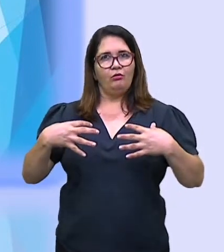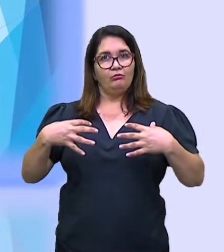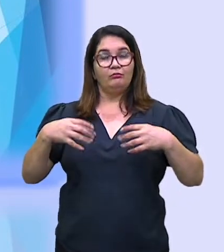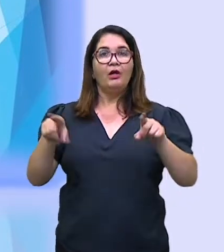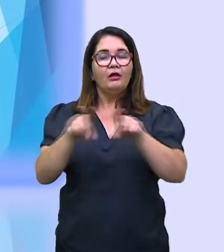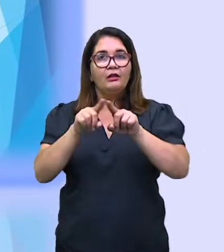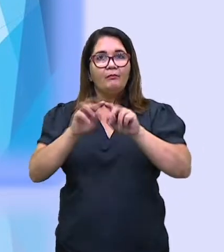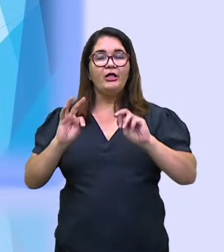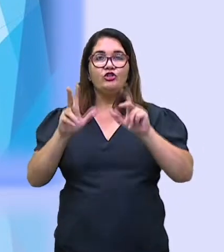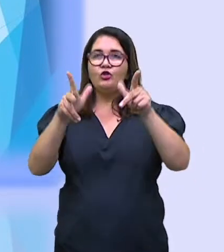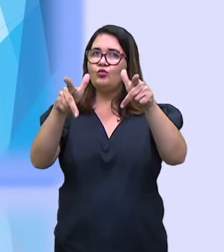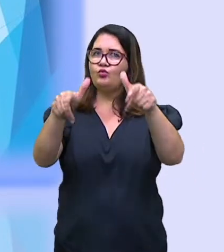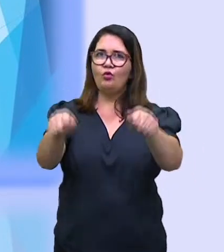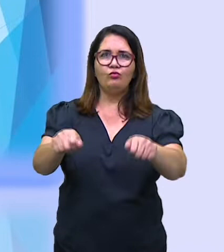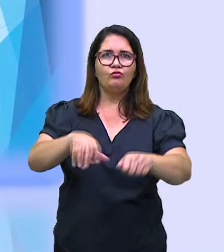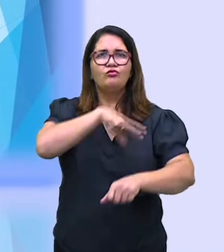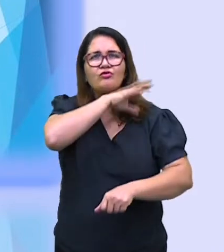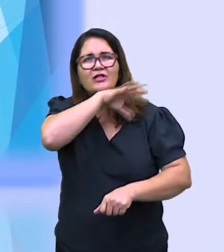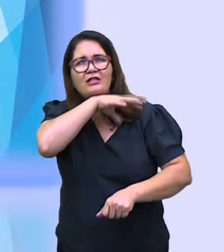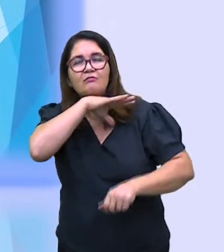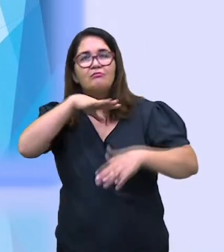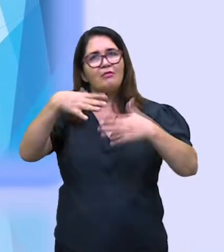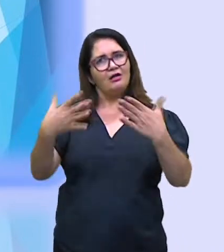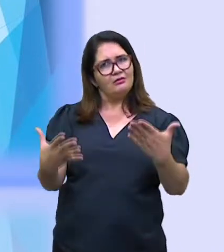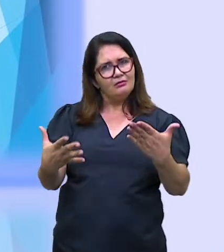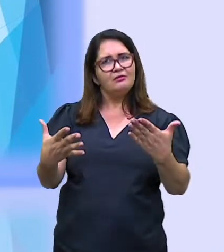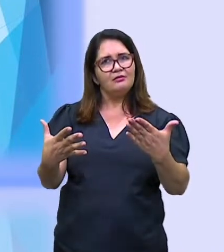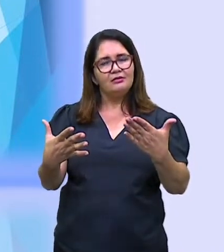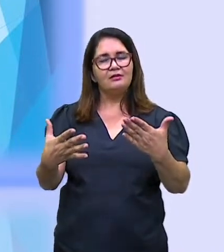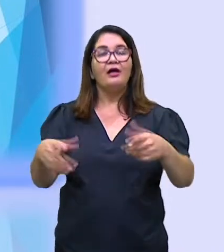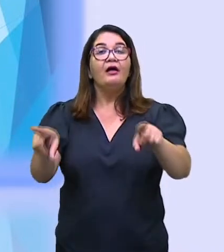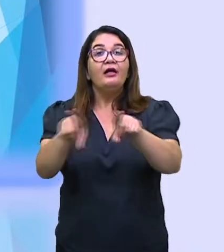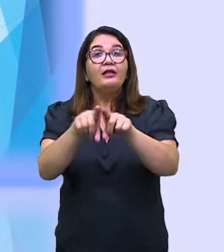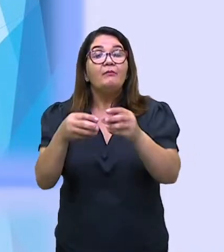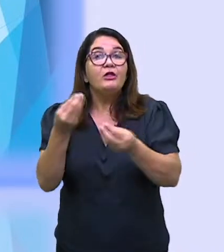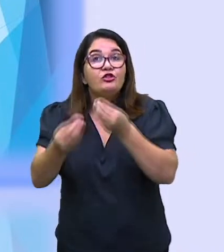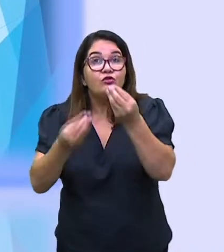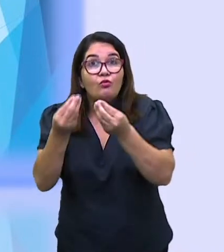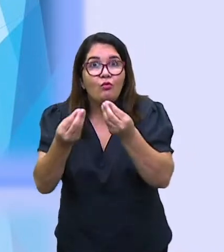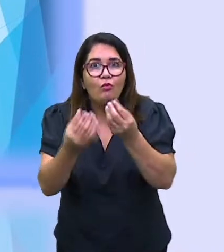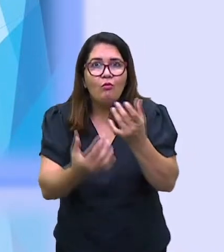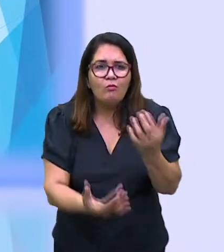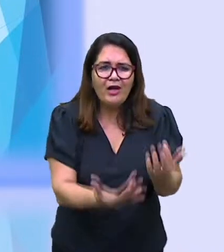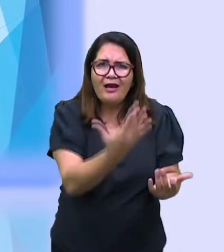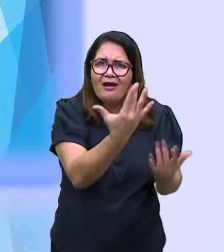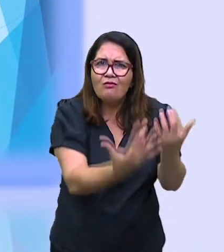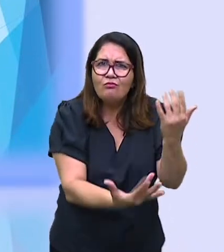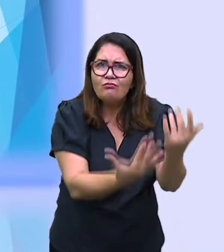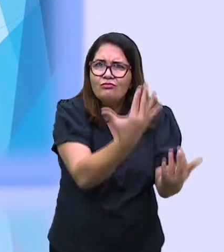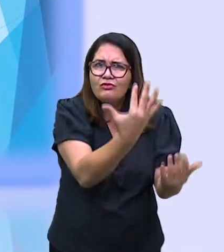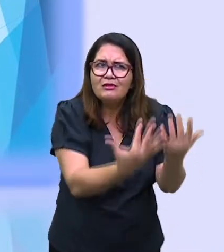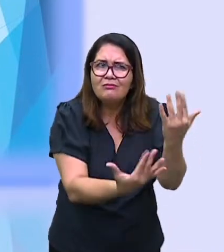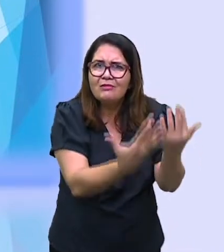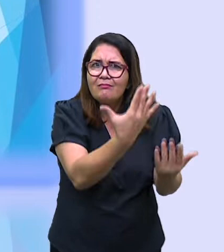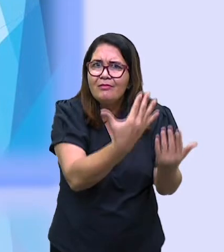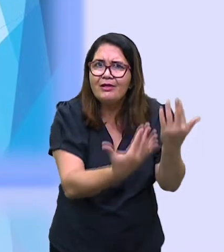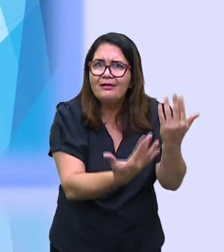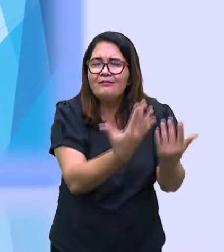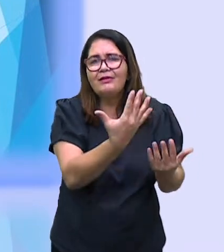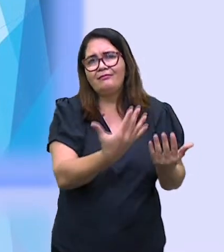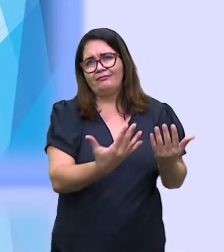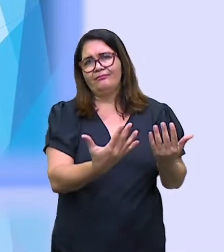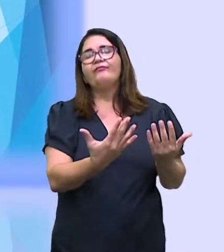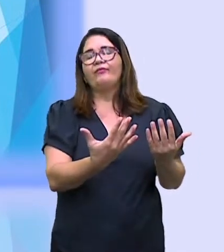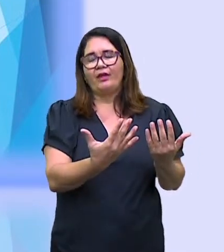é necessário para que aconteça a combustão, a queima. Lembra que a gente falou? Pois